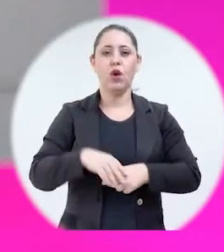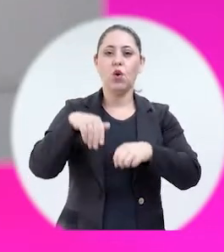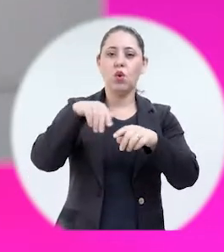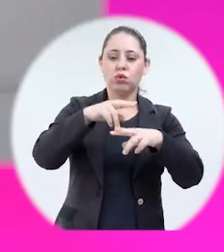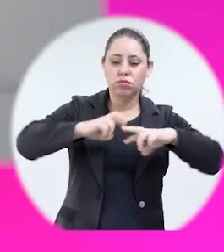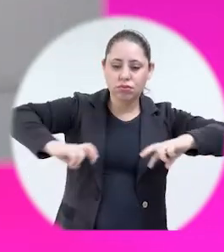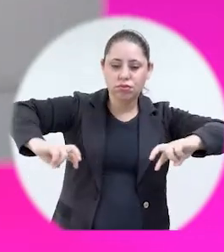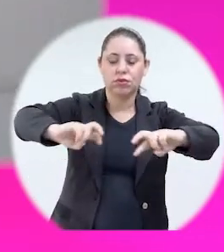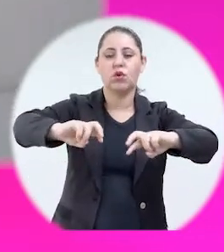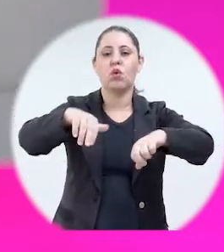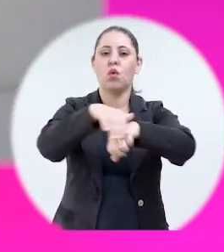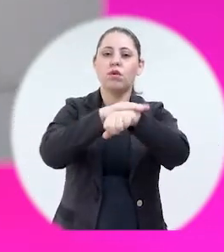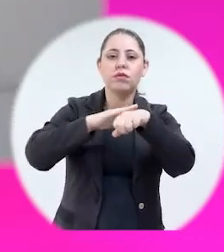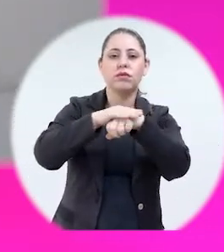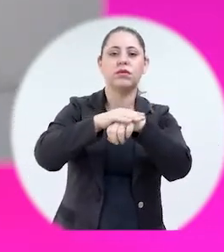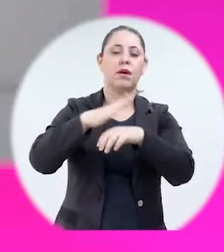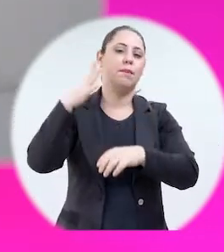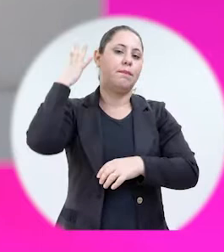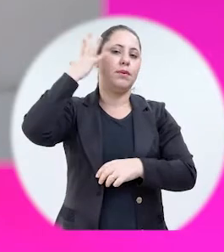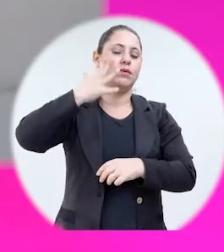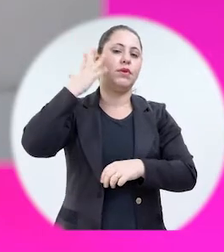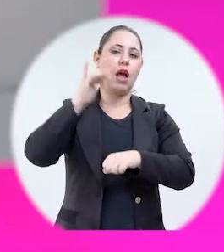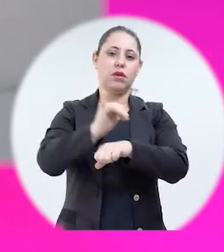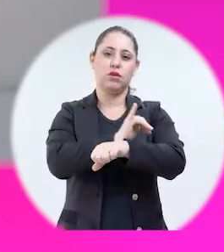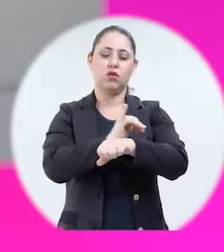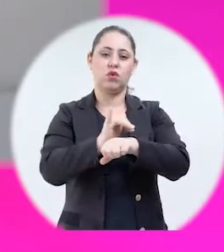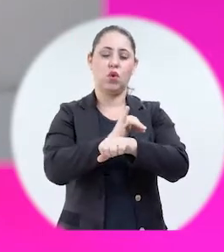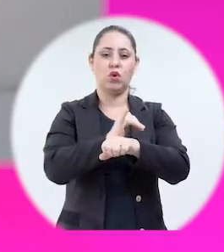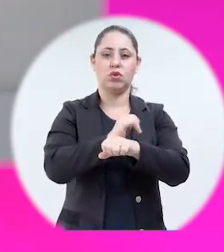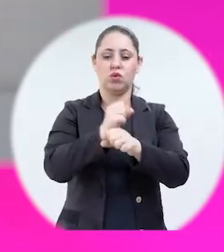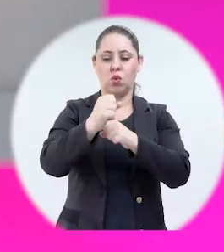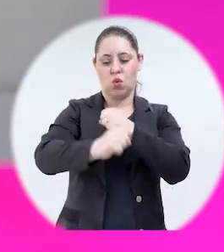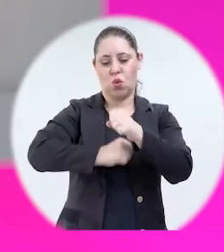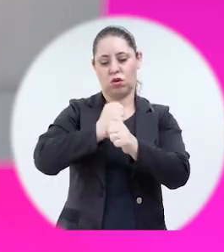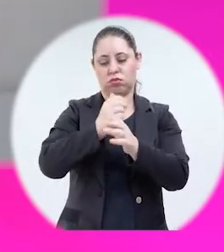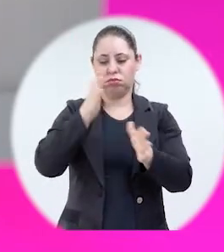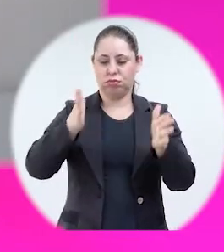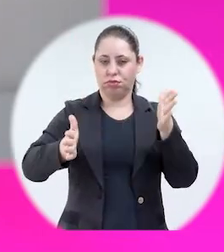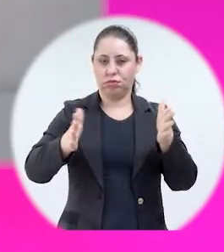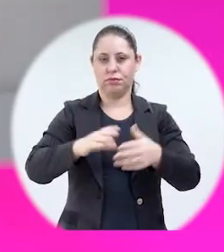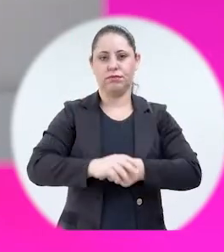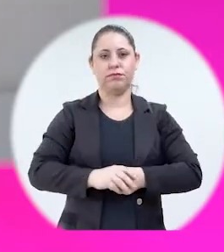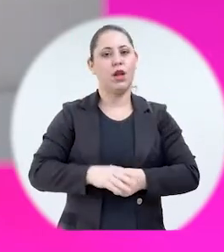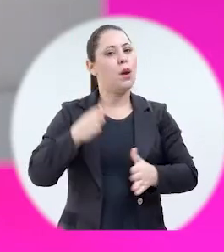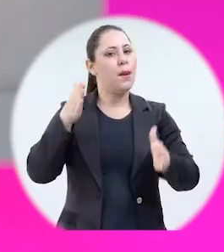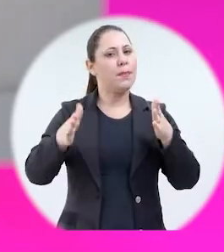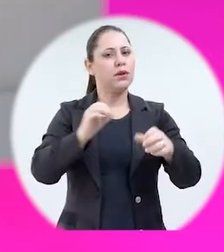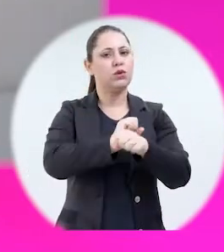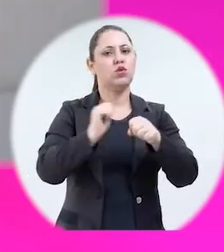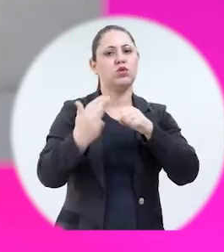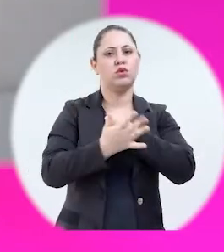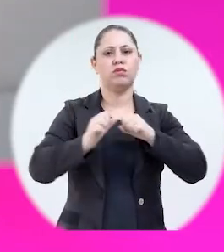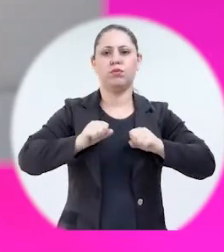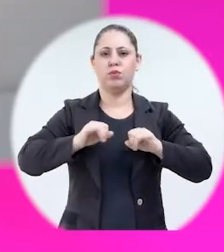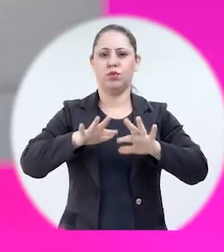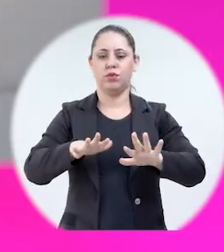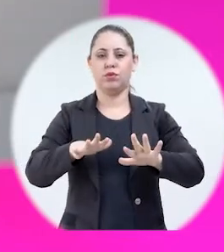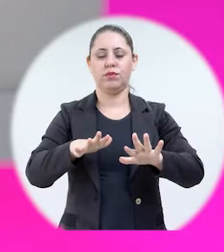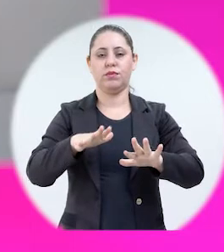Rodas de conversas, palestras, várias ações que acontecem durante o ano inteiro. Nesse período de